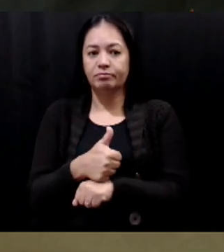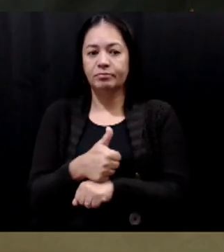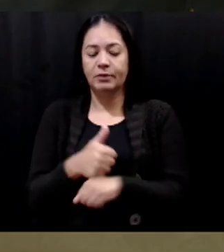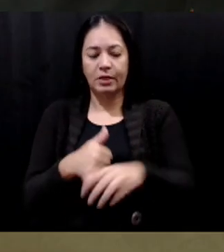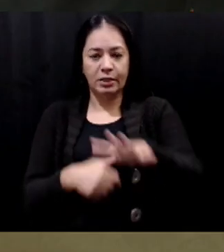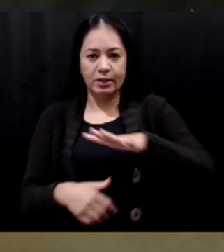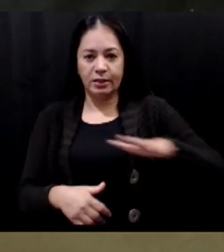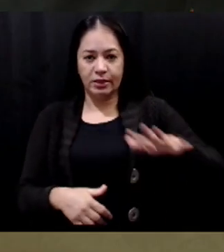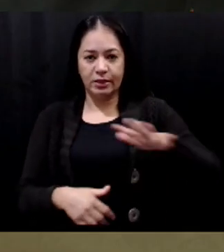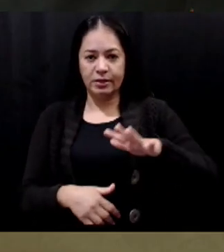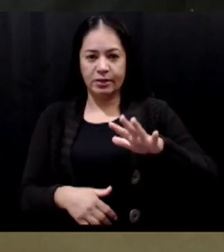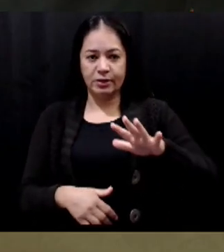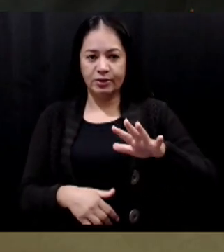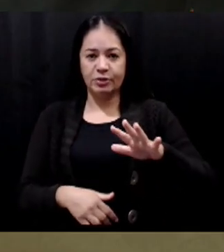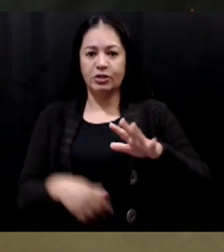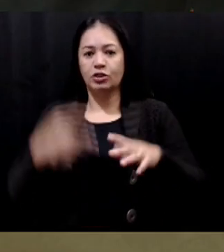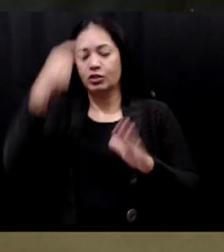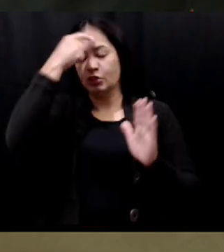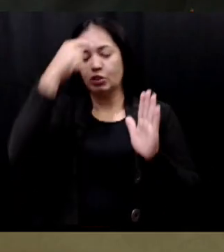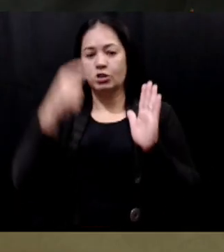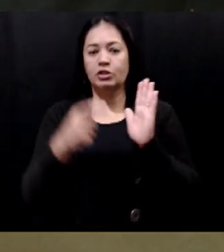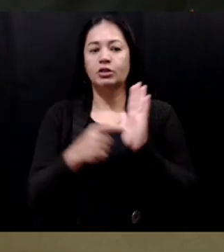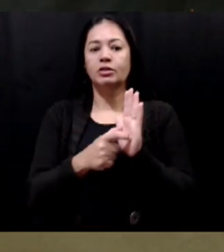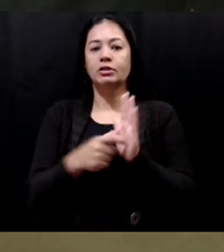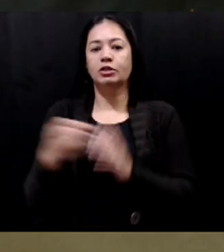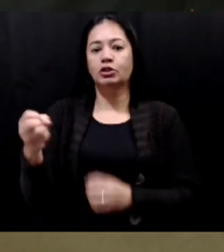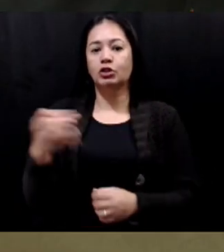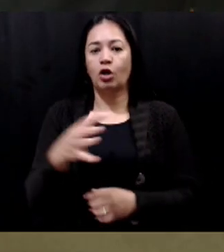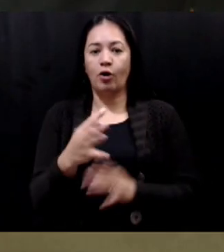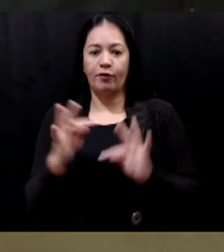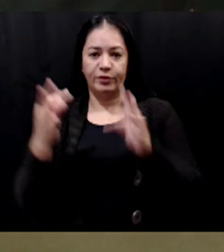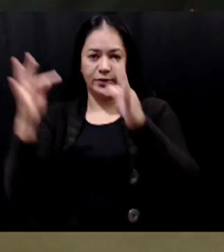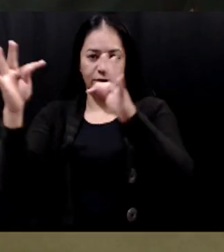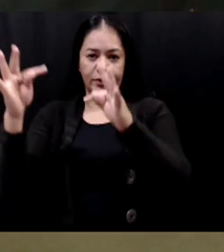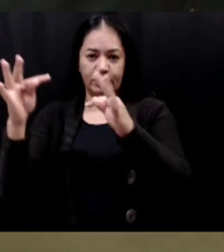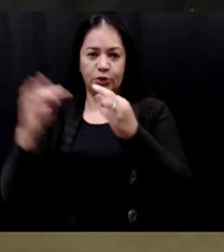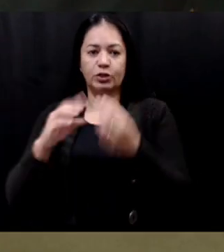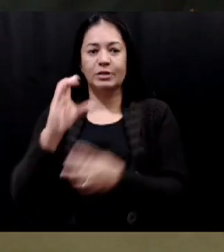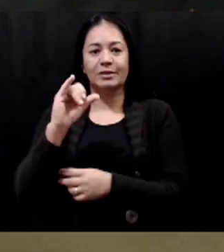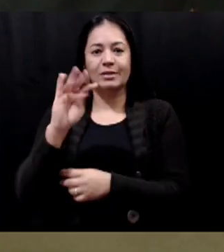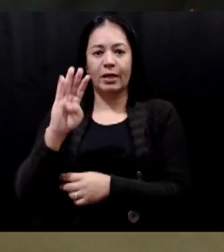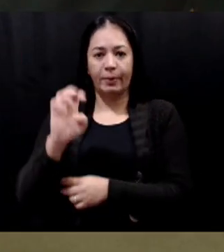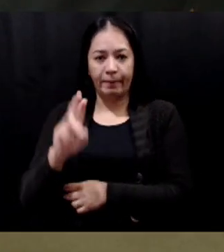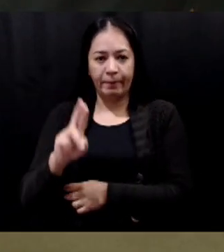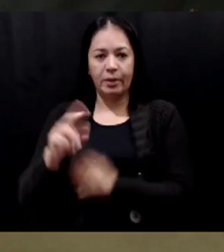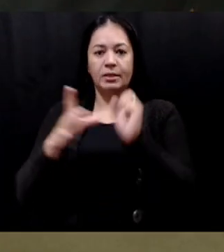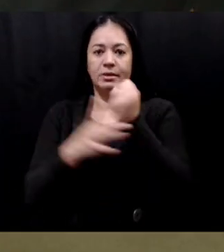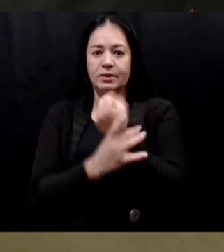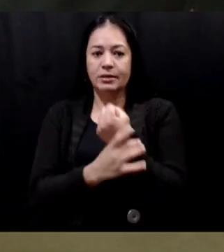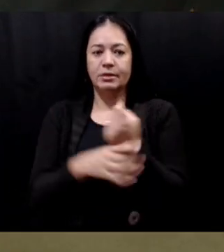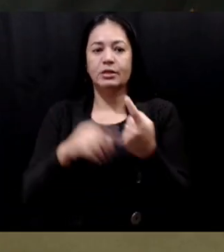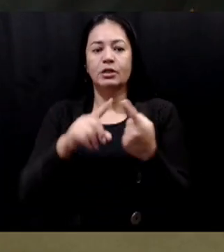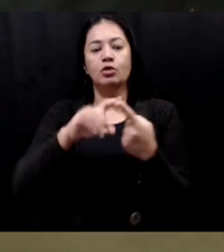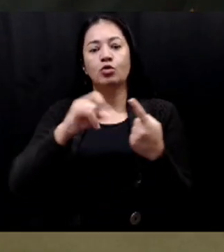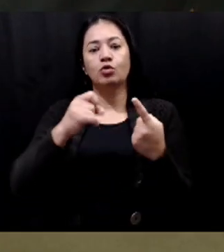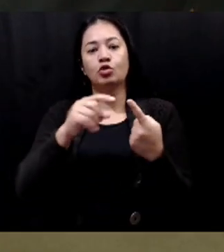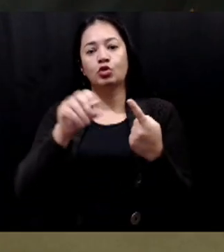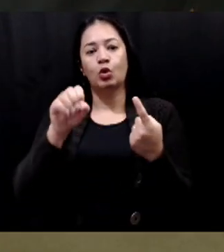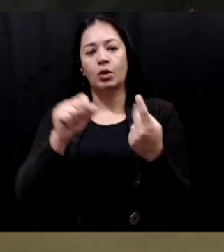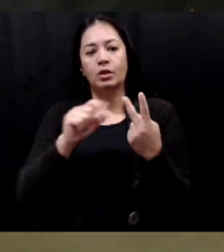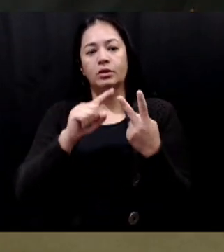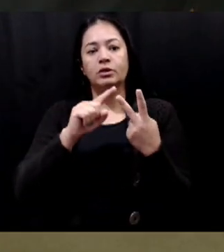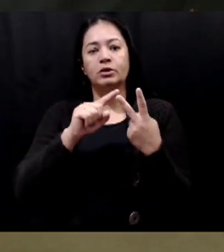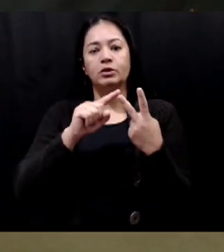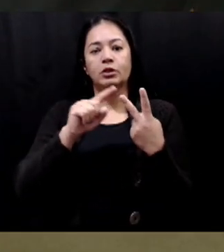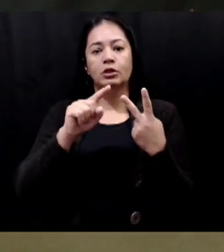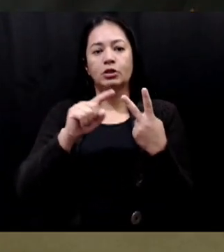cibersegurança, inteligência artificial e novas tecnologias, né? O João Lucas, também o João Galdino, docente da Unicamp,